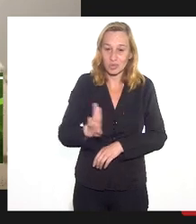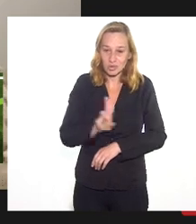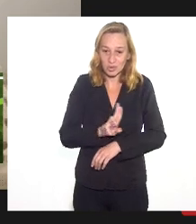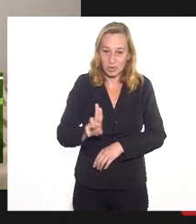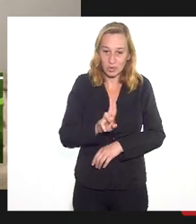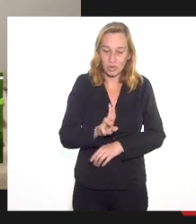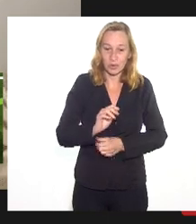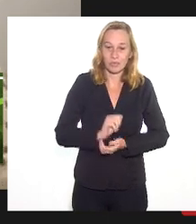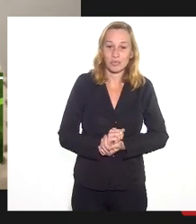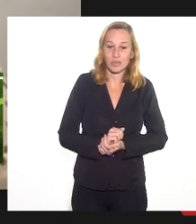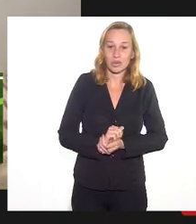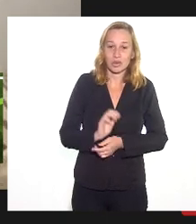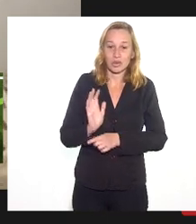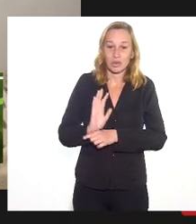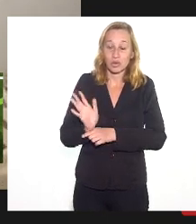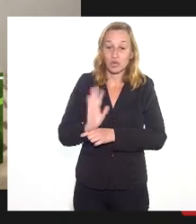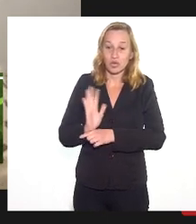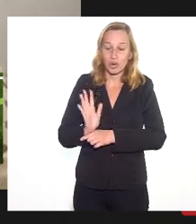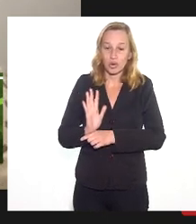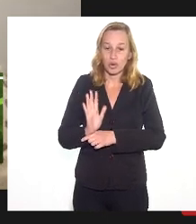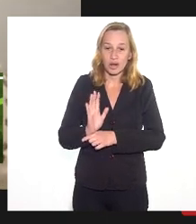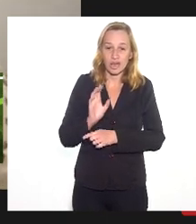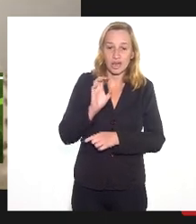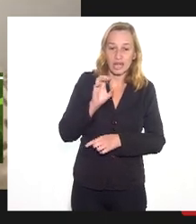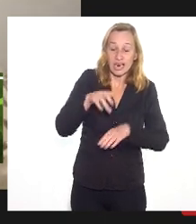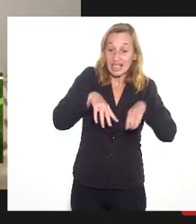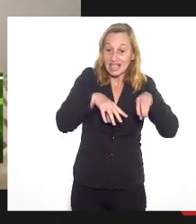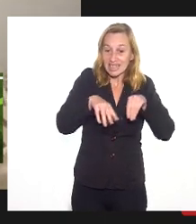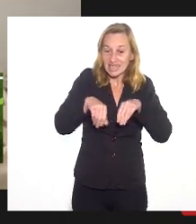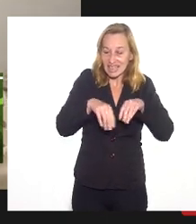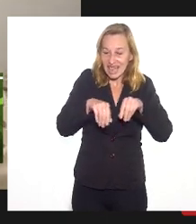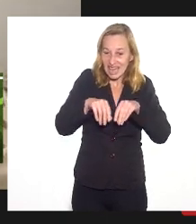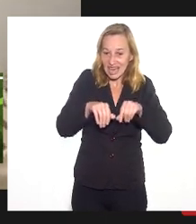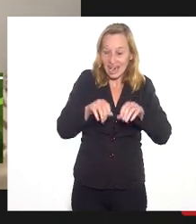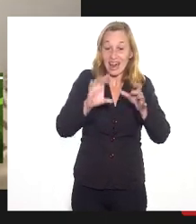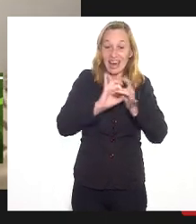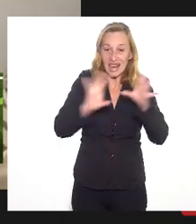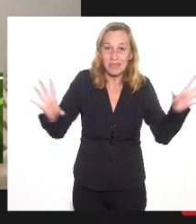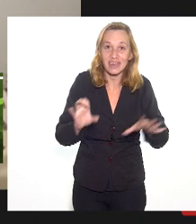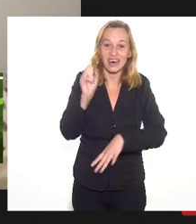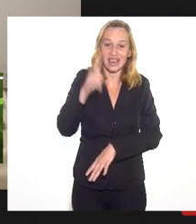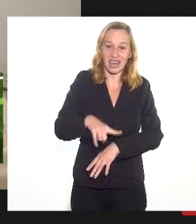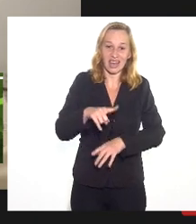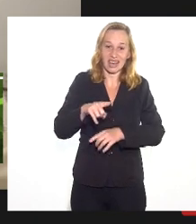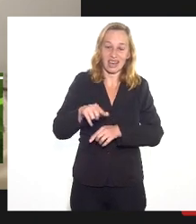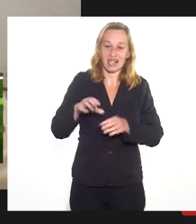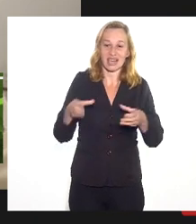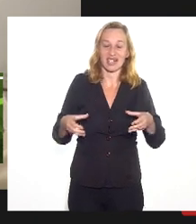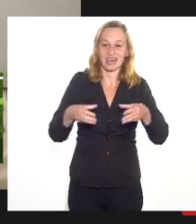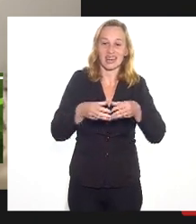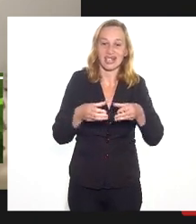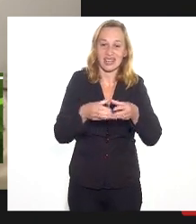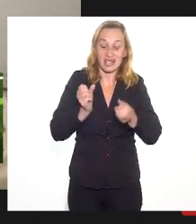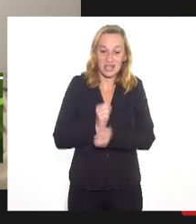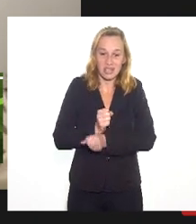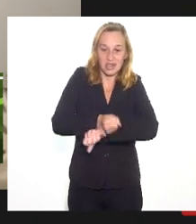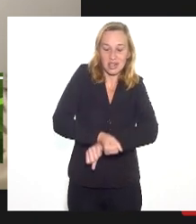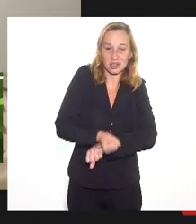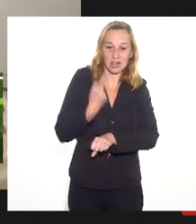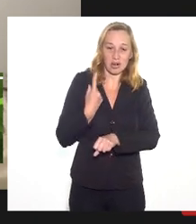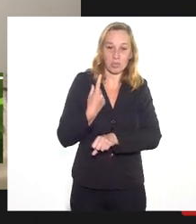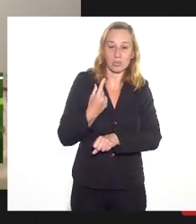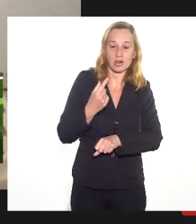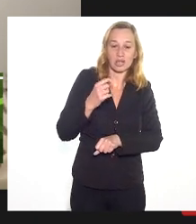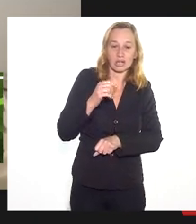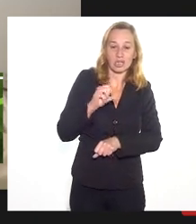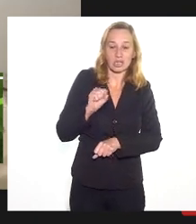sei se a Elaine chegou a falar o nome do filme, é Terra é Liberdade, Quilombo São José da Serra, que está